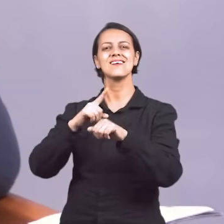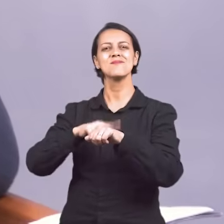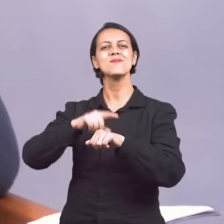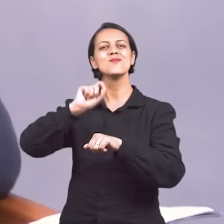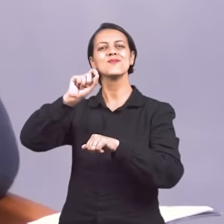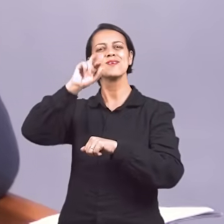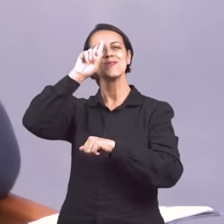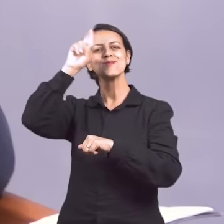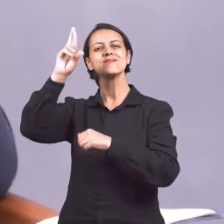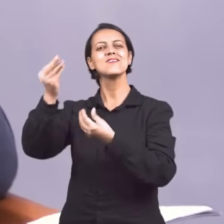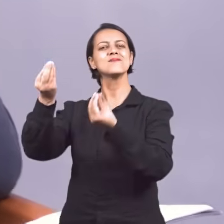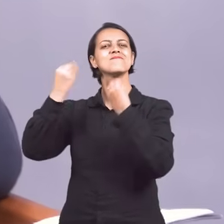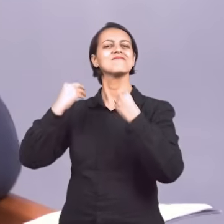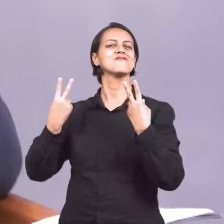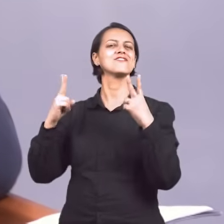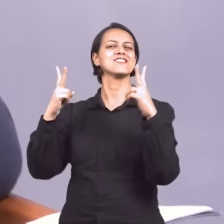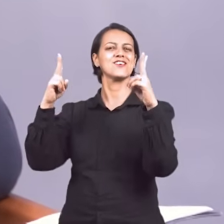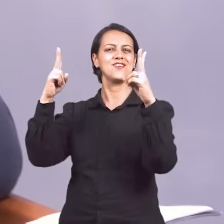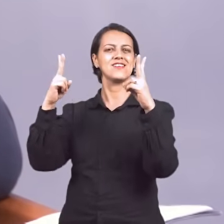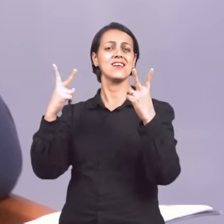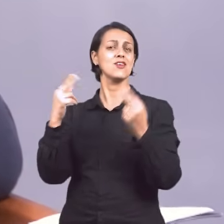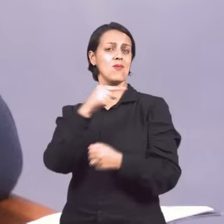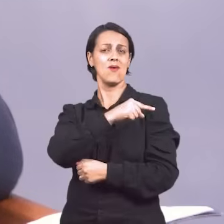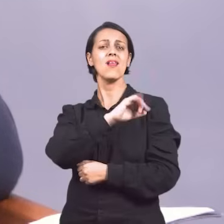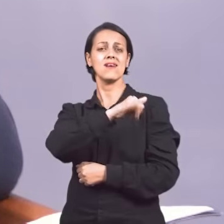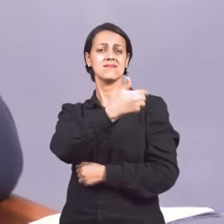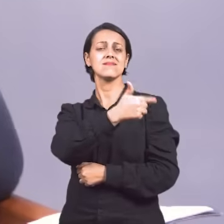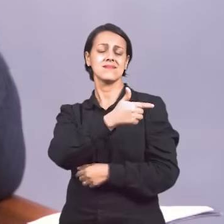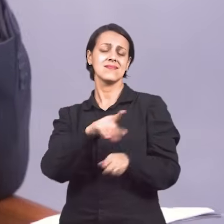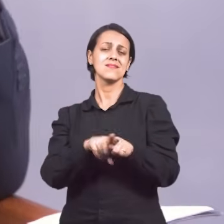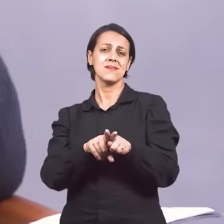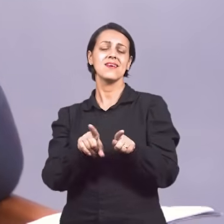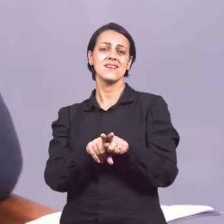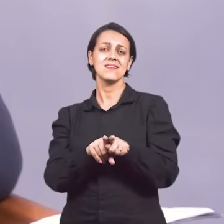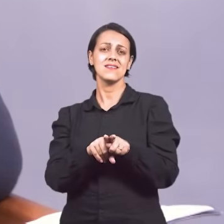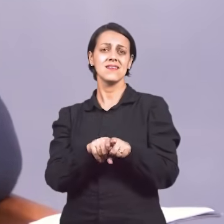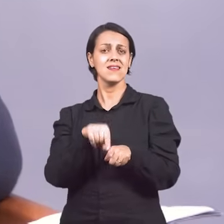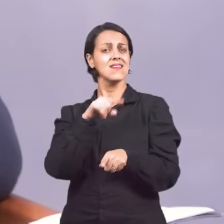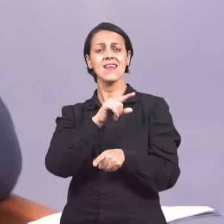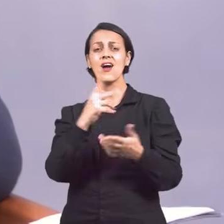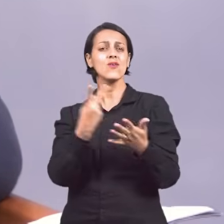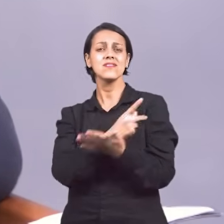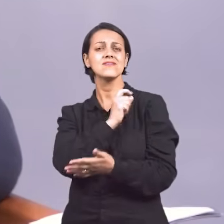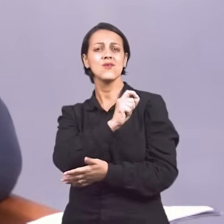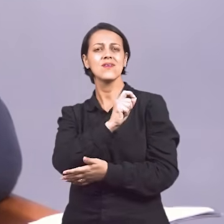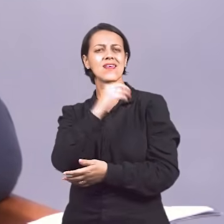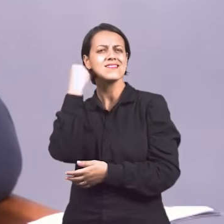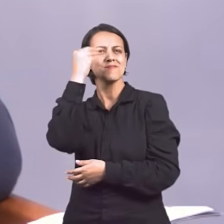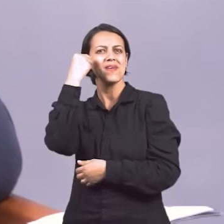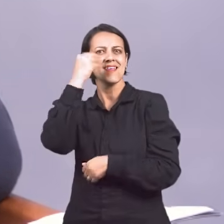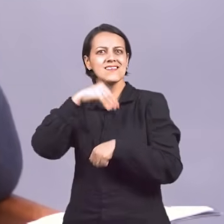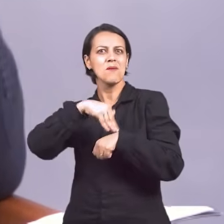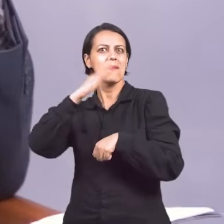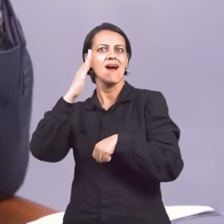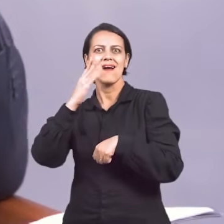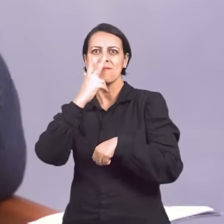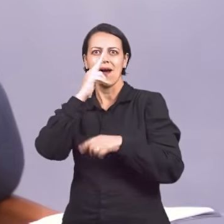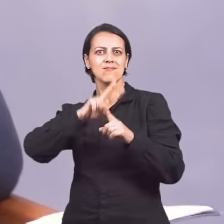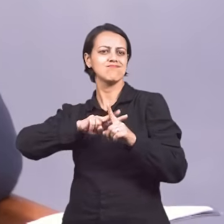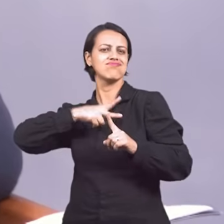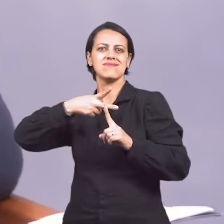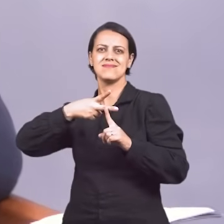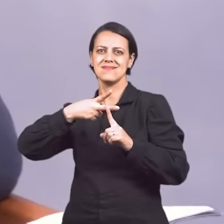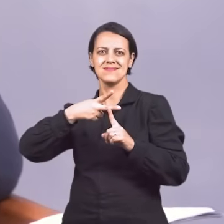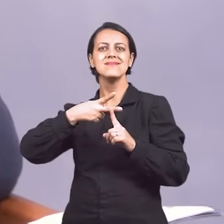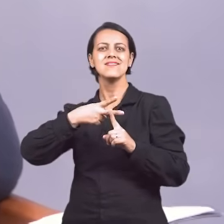exercício desse exercício da graça, o Senhor nos concede a vitória, assim como concedeu com Jacó. E Jacó se